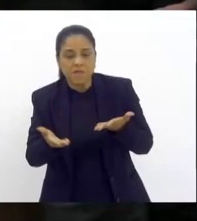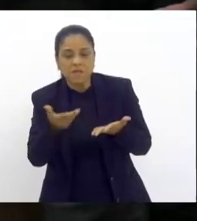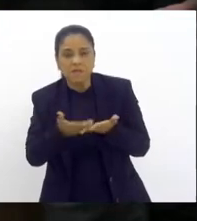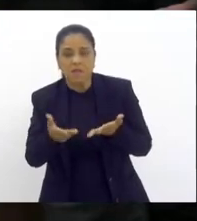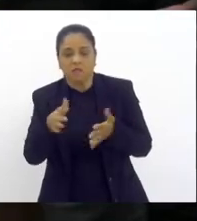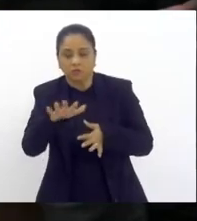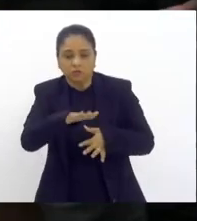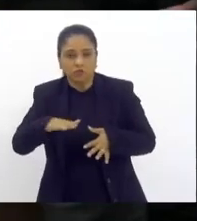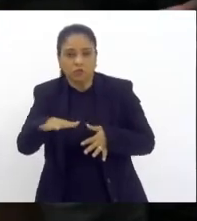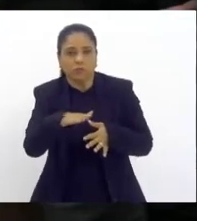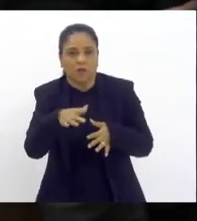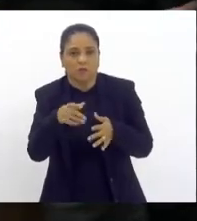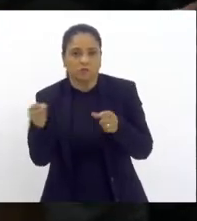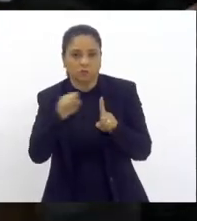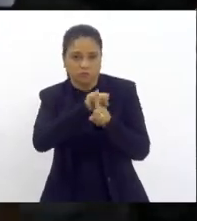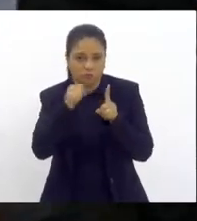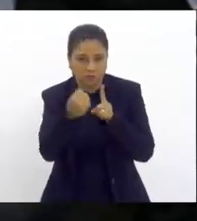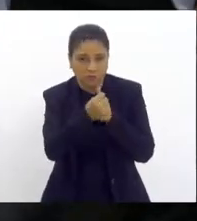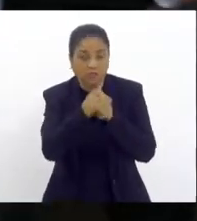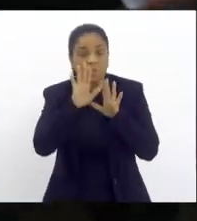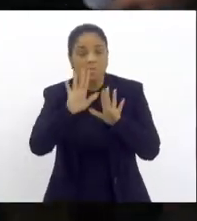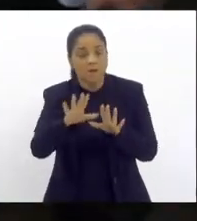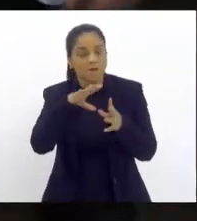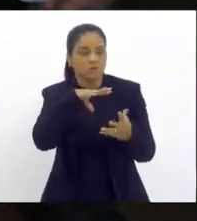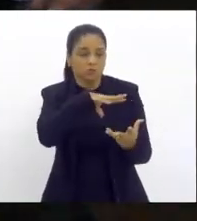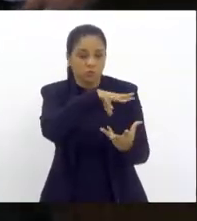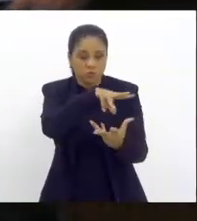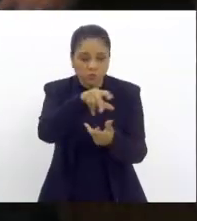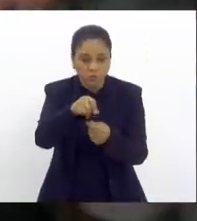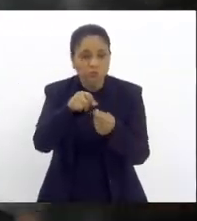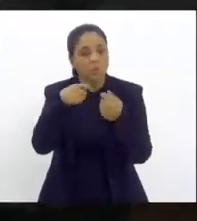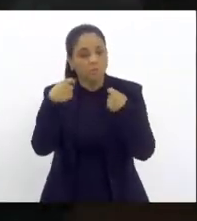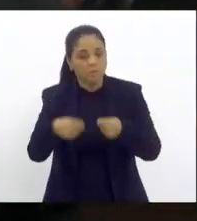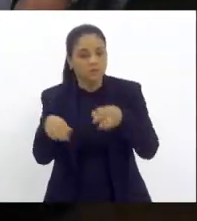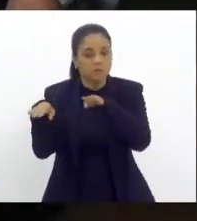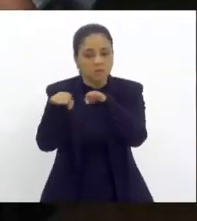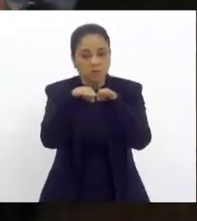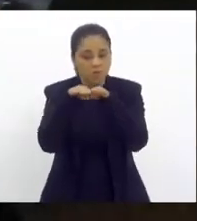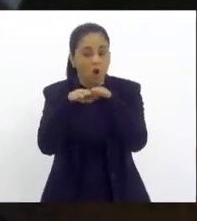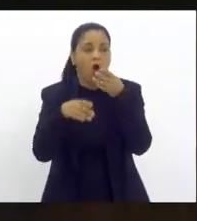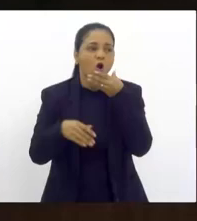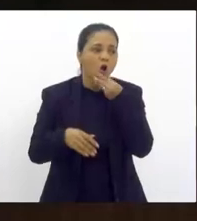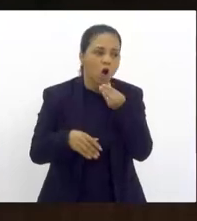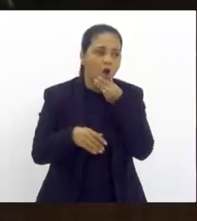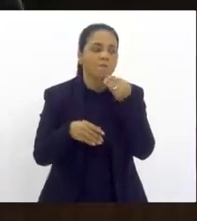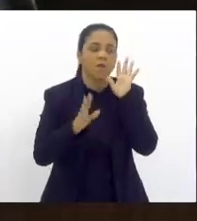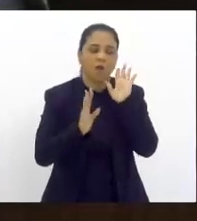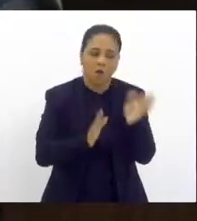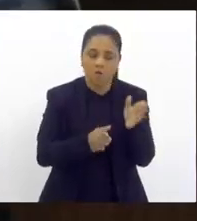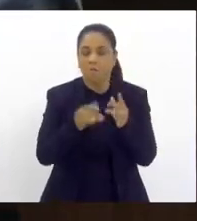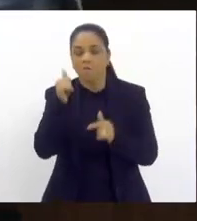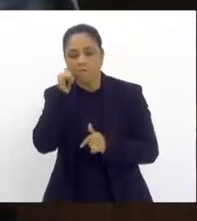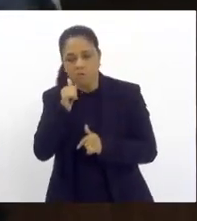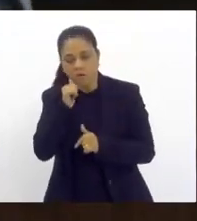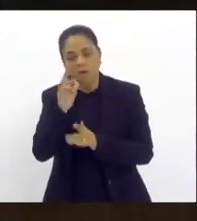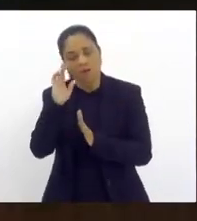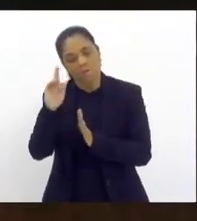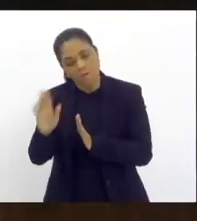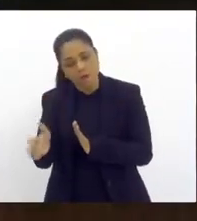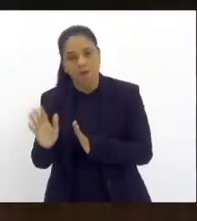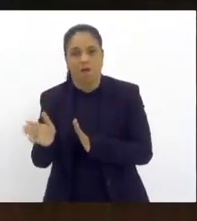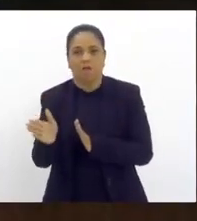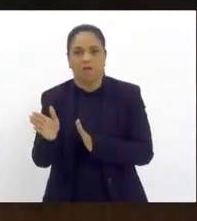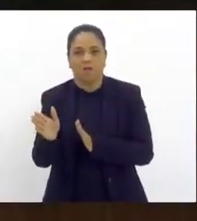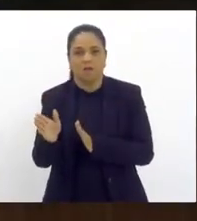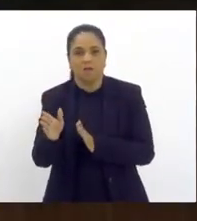mundo atualizou, mas determinadas coisas são iguais. Homens são homens, mulheres são mulheres, e quem decidiu ser outra coisa,